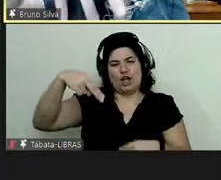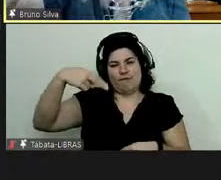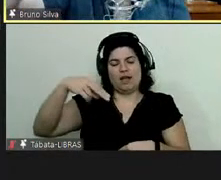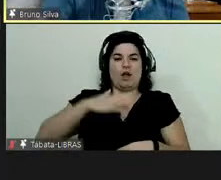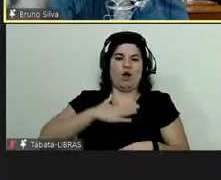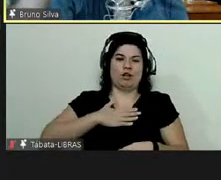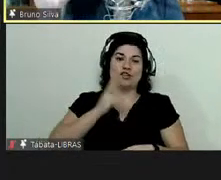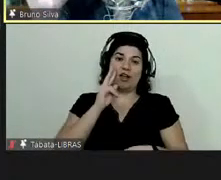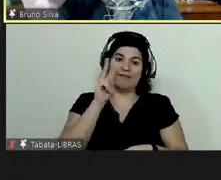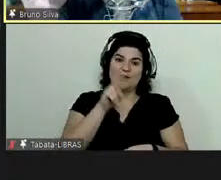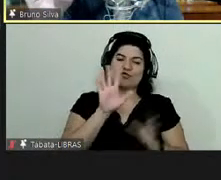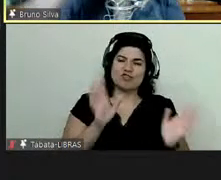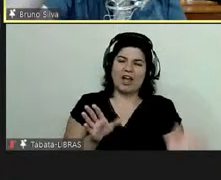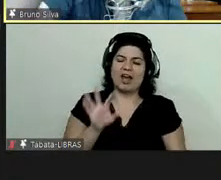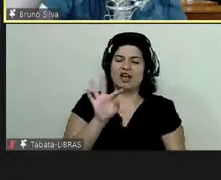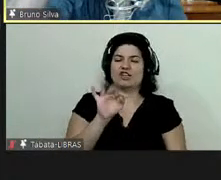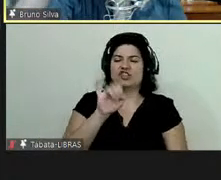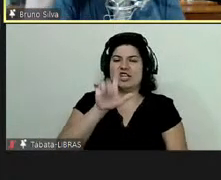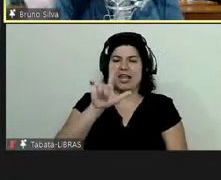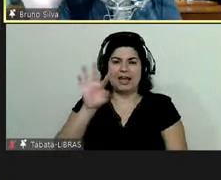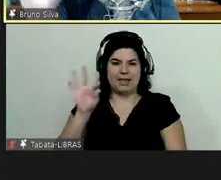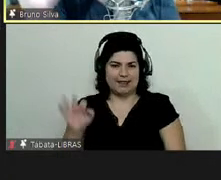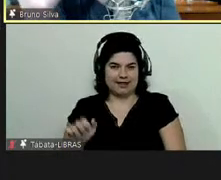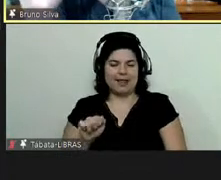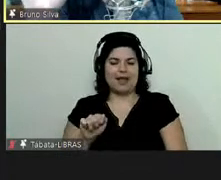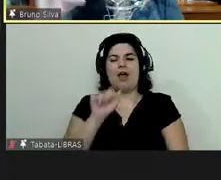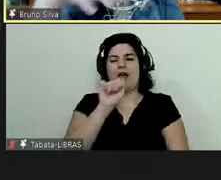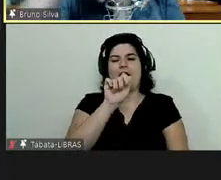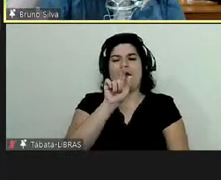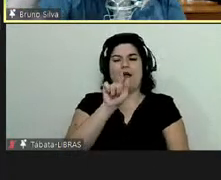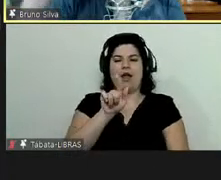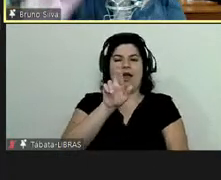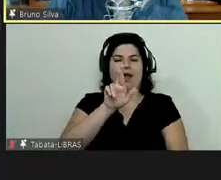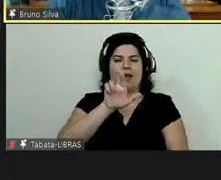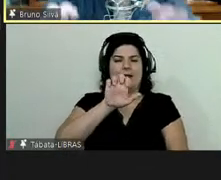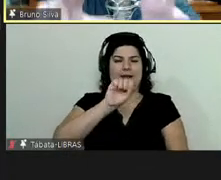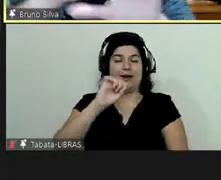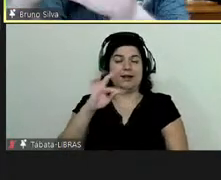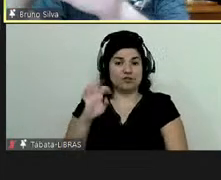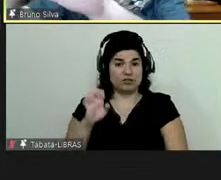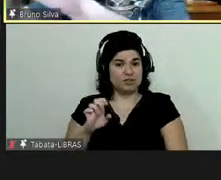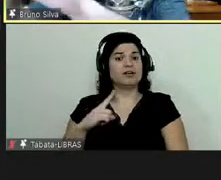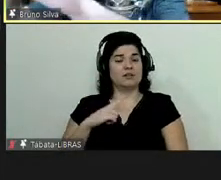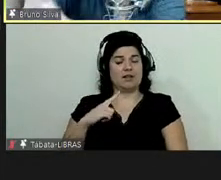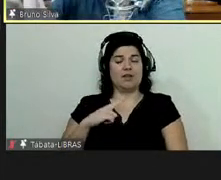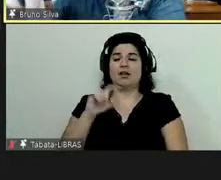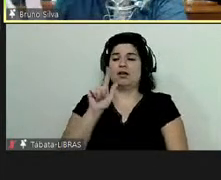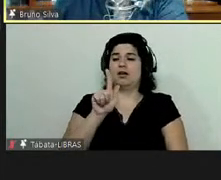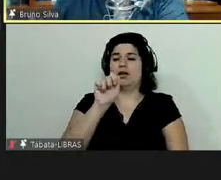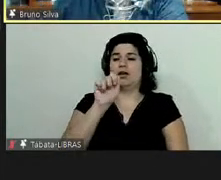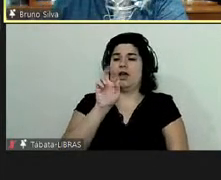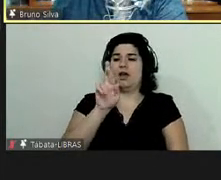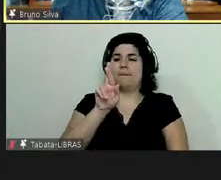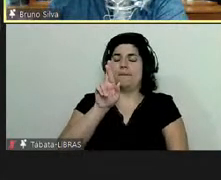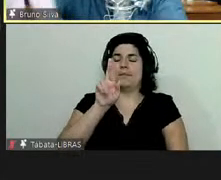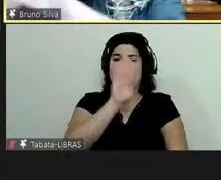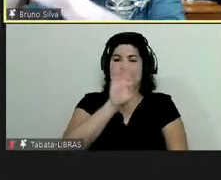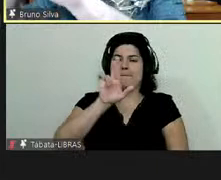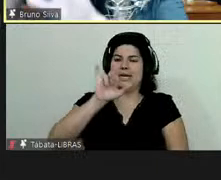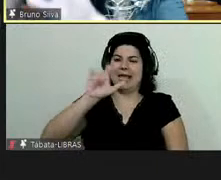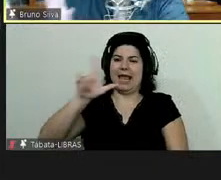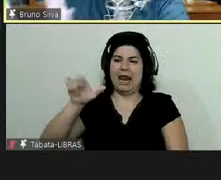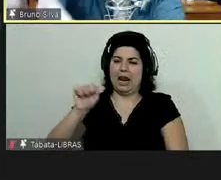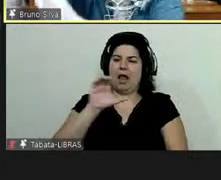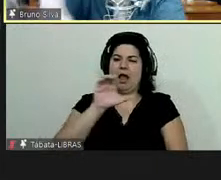já deve ter assistido Tieta do Agreste Gabriela Cravo e Canela né as interpretações assim daquele pano de fundo por exemplo